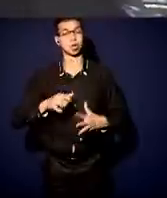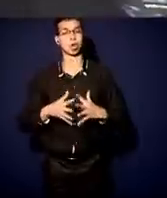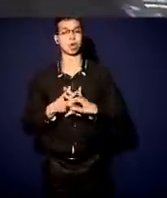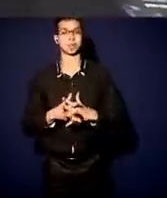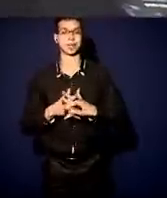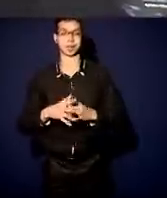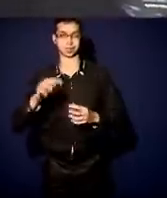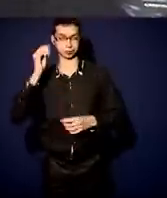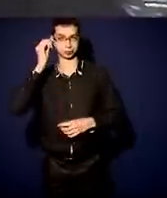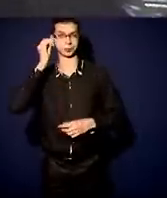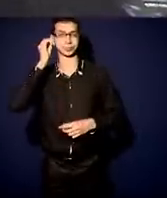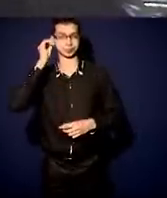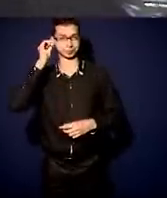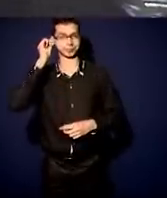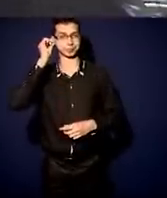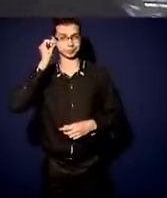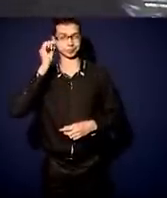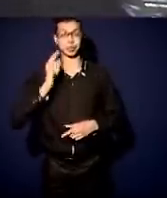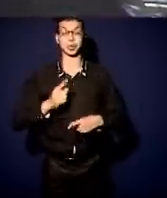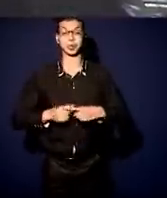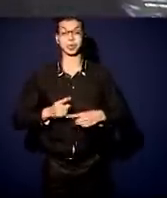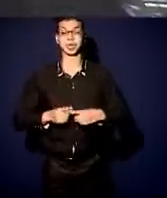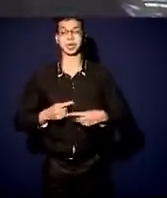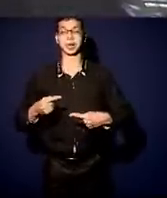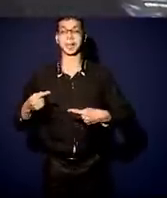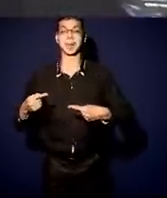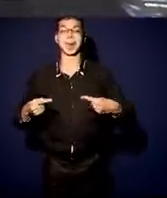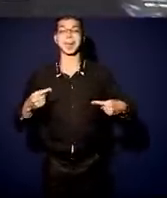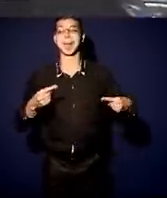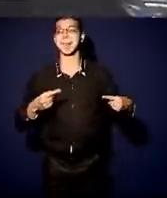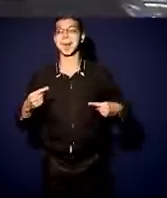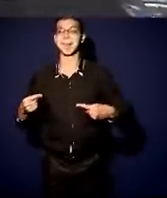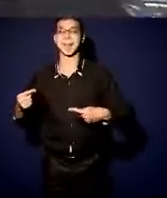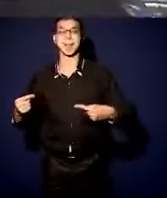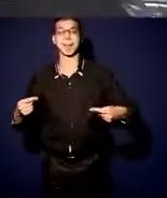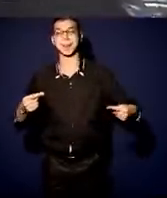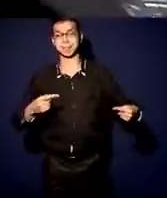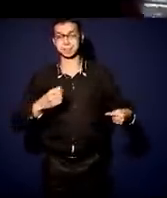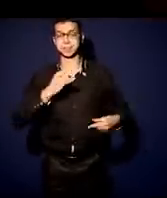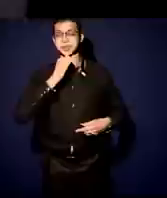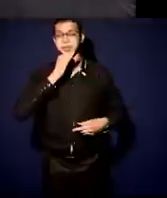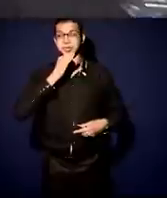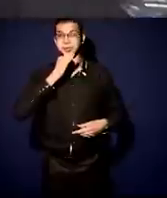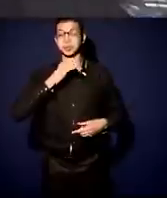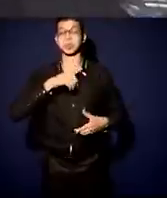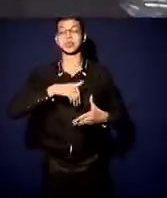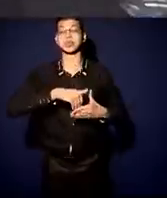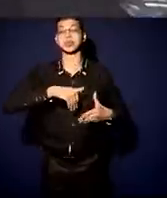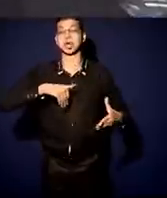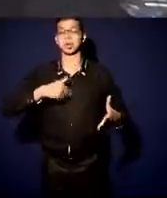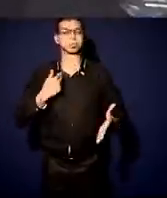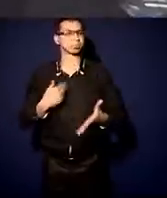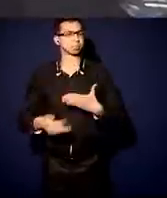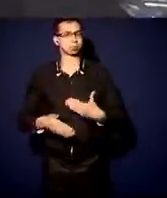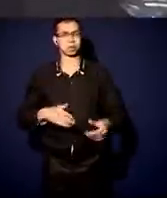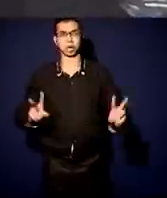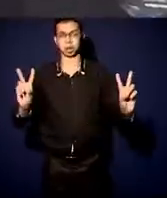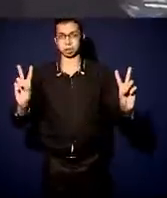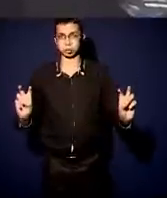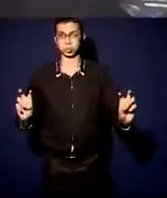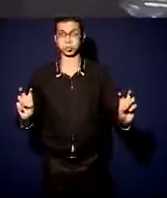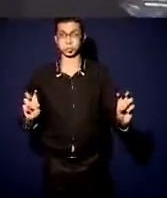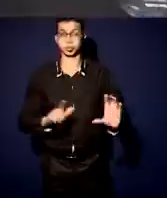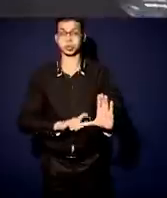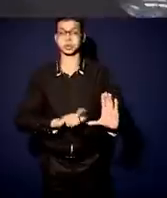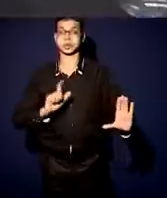discutir fora vamos independentemente de qualquer questão a respeito da autonomia